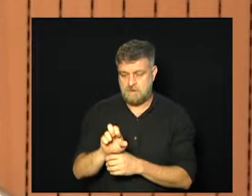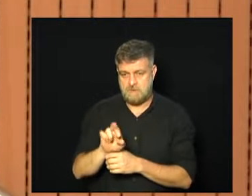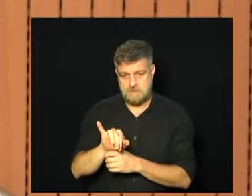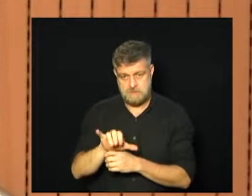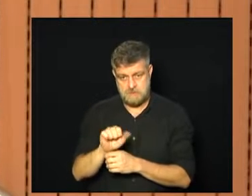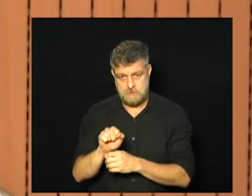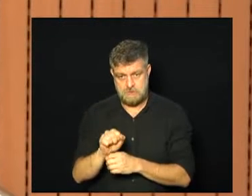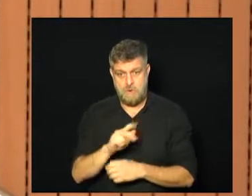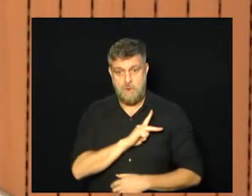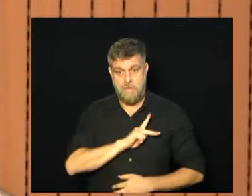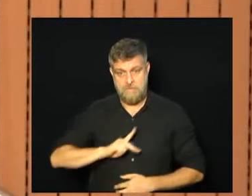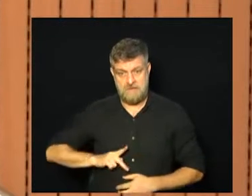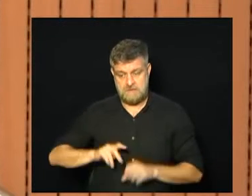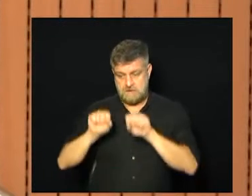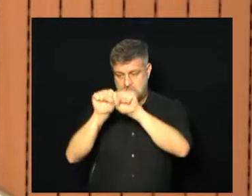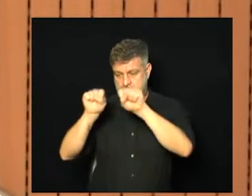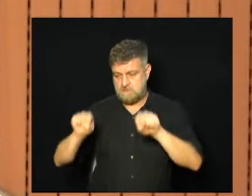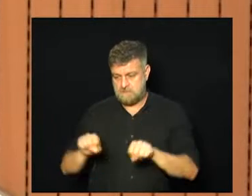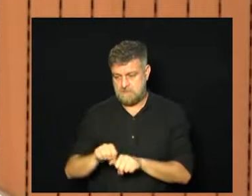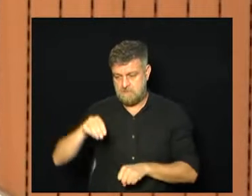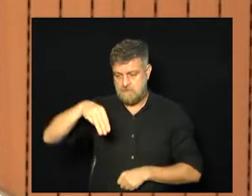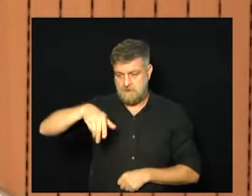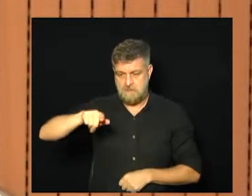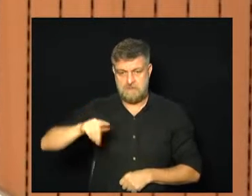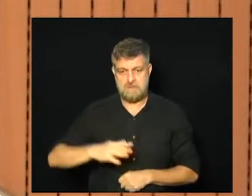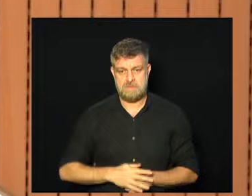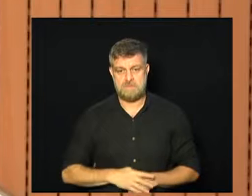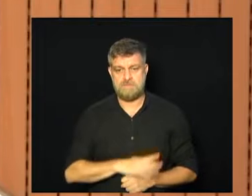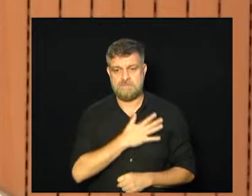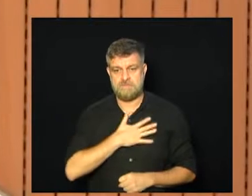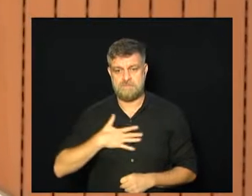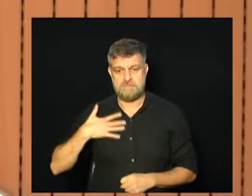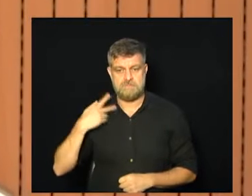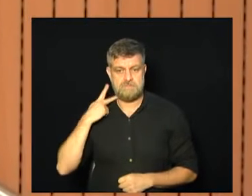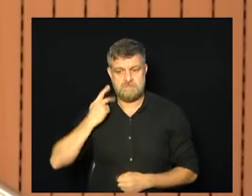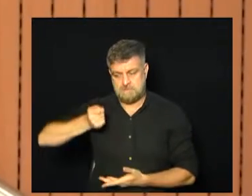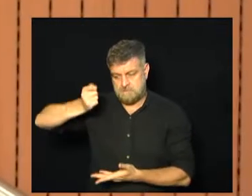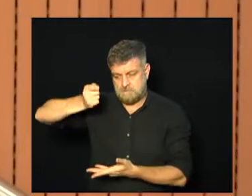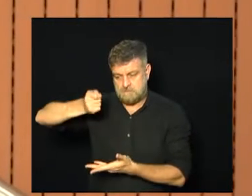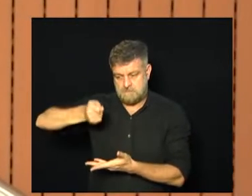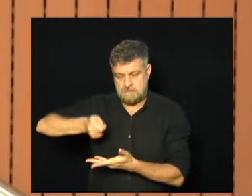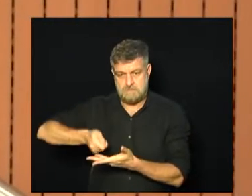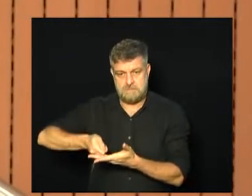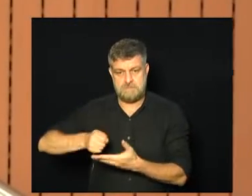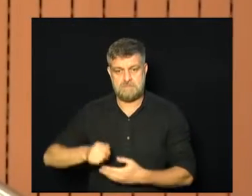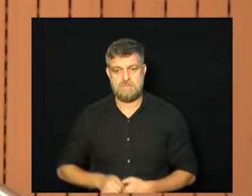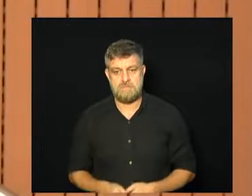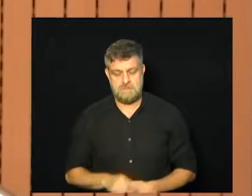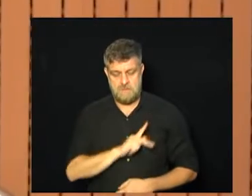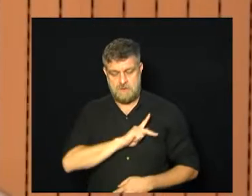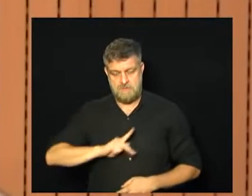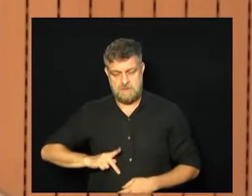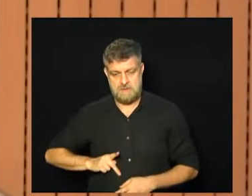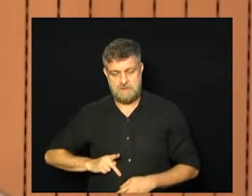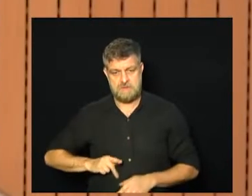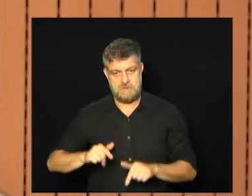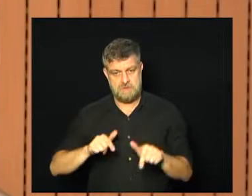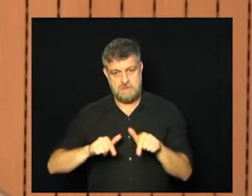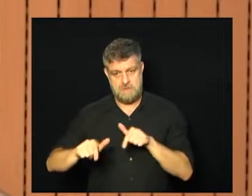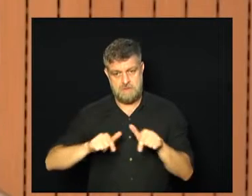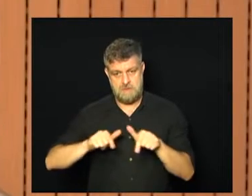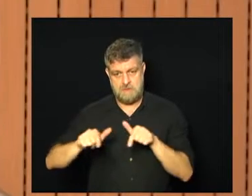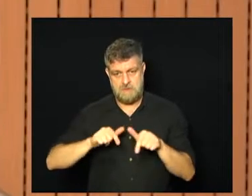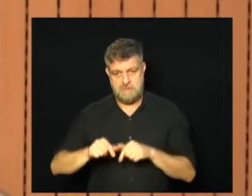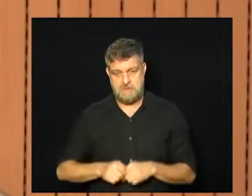da Rede Mário Gatti, e a desembargadora Ana Amarilis Vivacqua de Oliveira Gula, presidente do Tribunal Regional do Trabalho